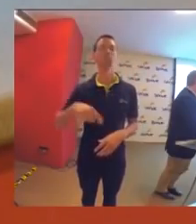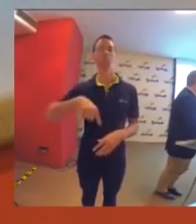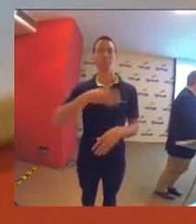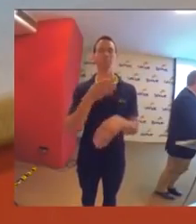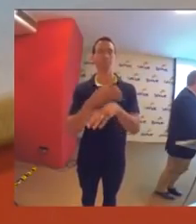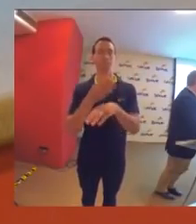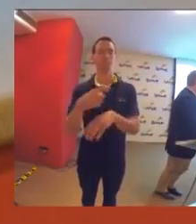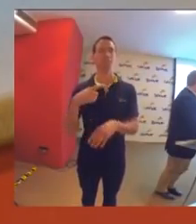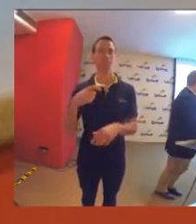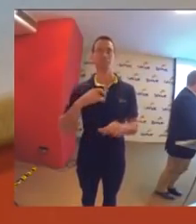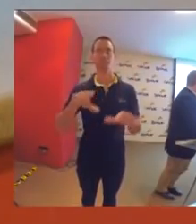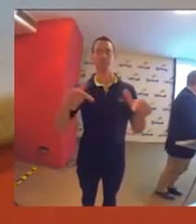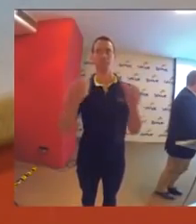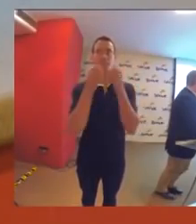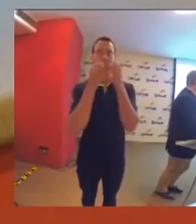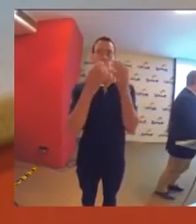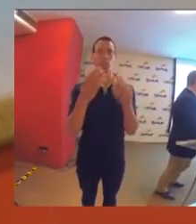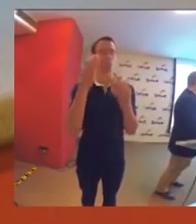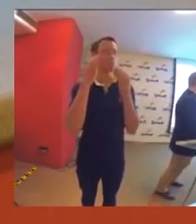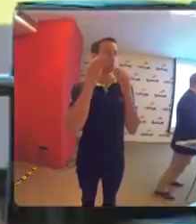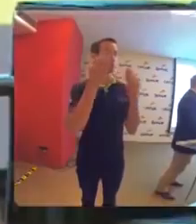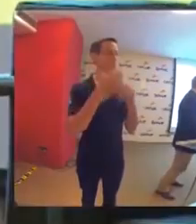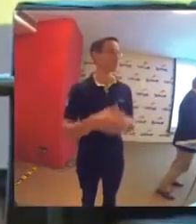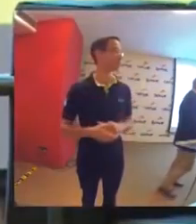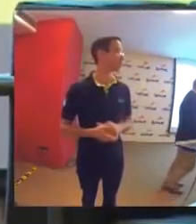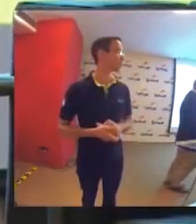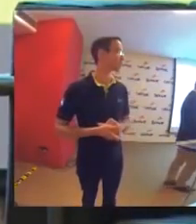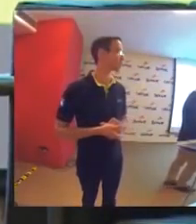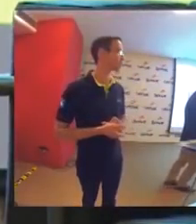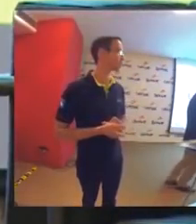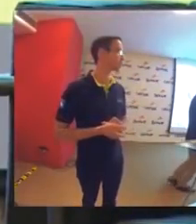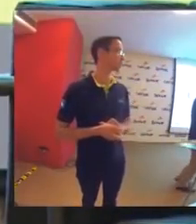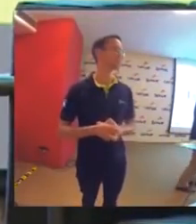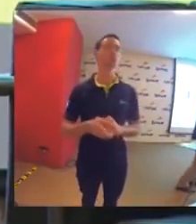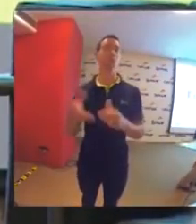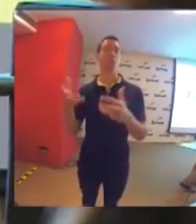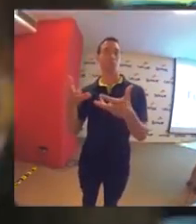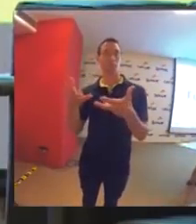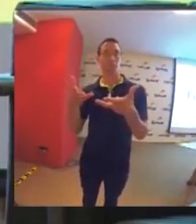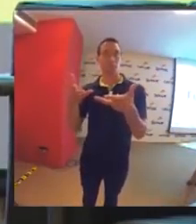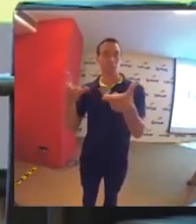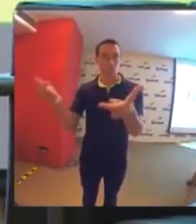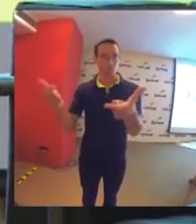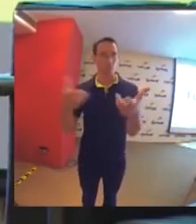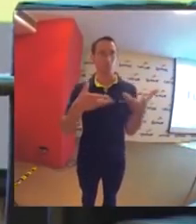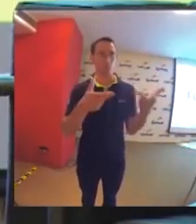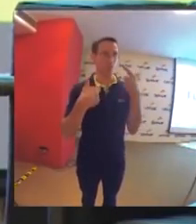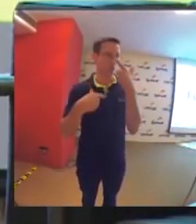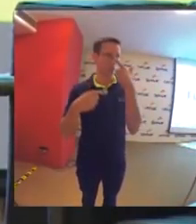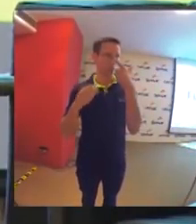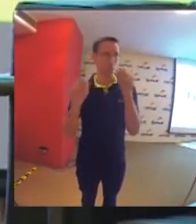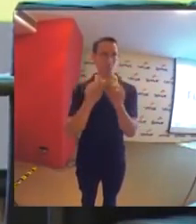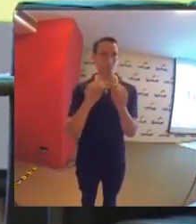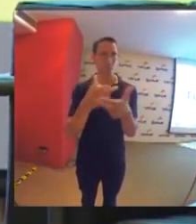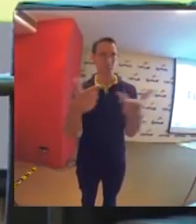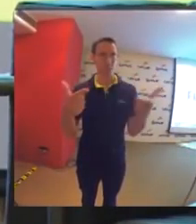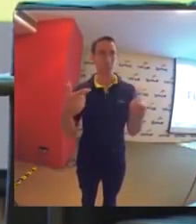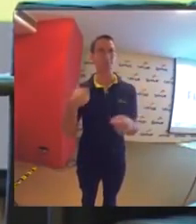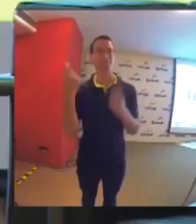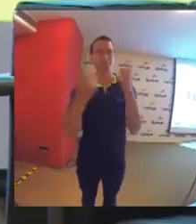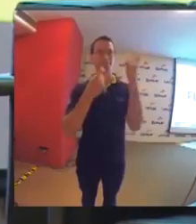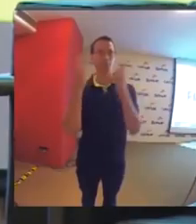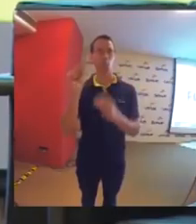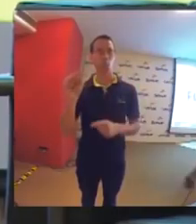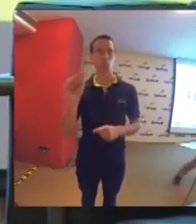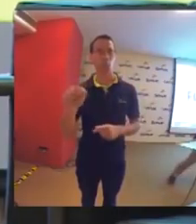Obrigado. Quando me convidam para fazer algo, a primeira preocupação que eu tenho é de saber o que é que já